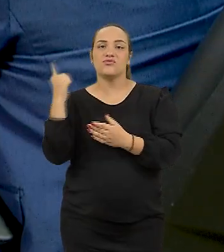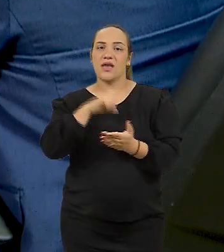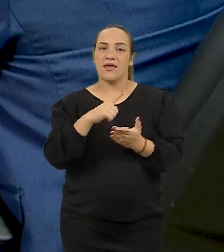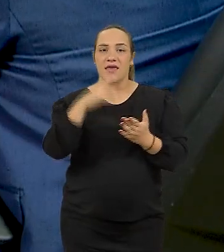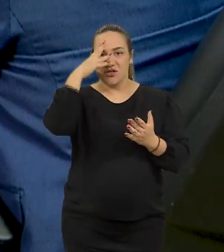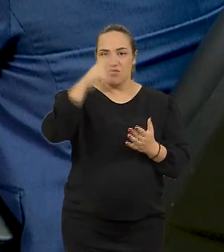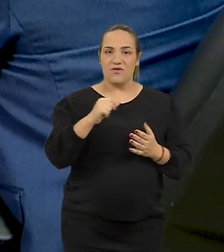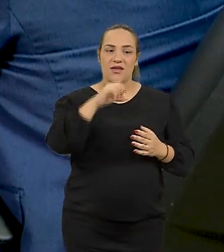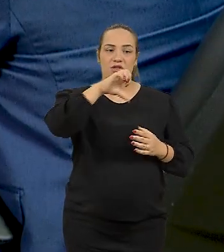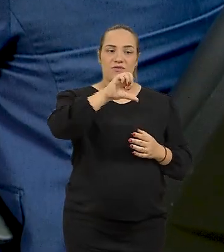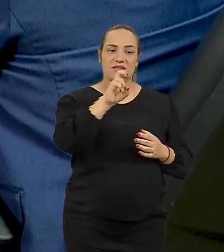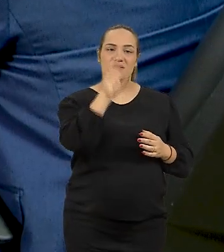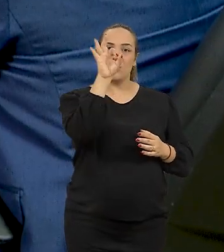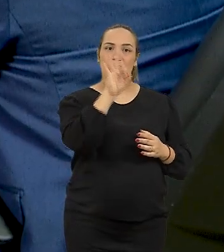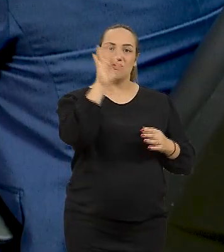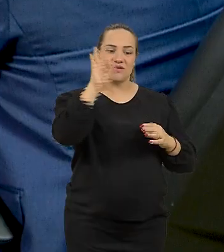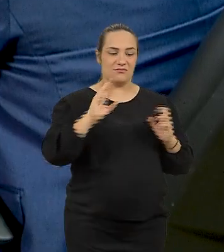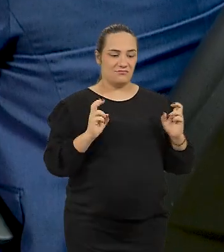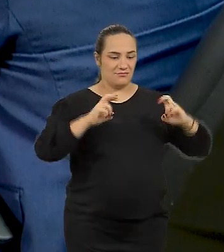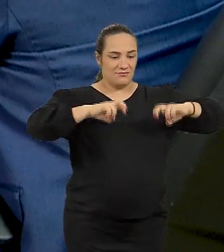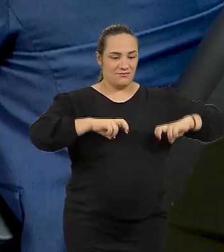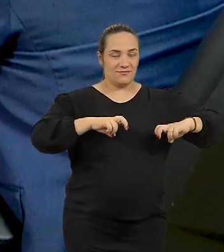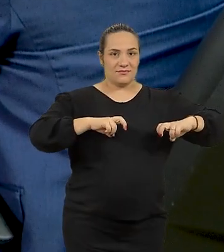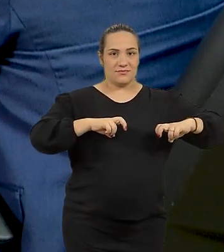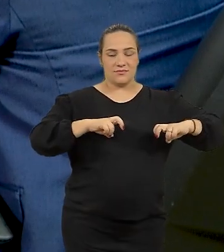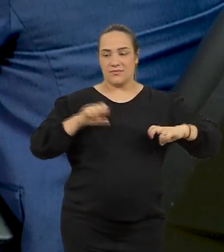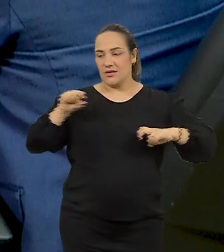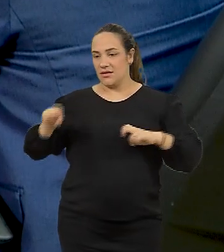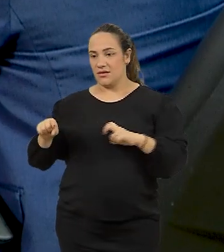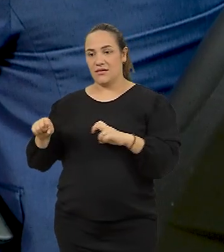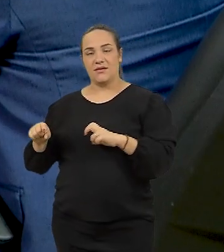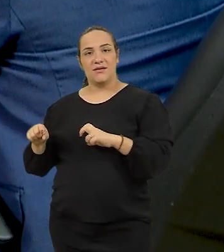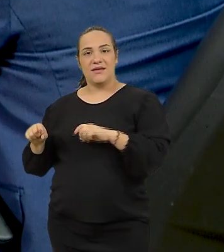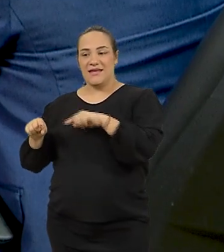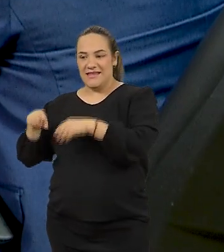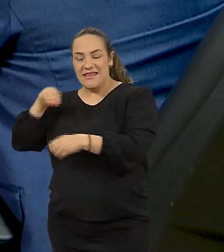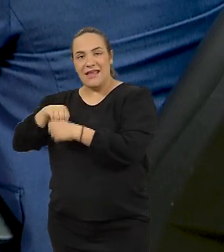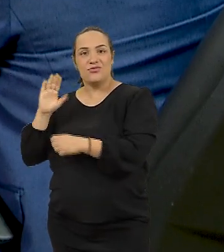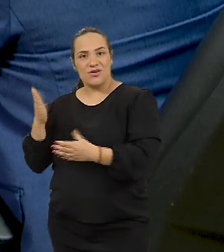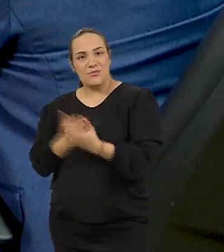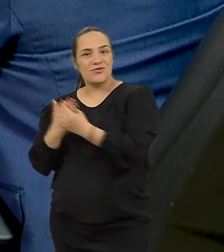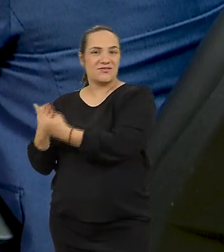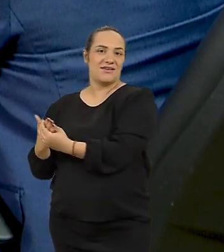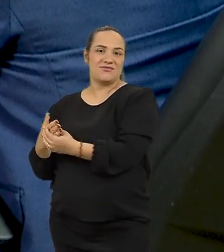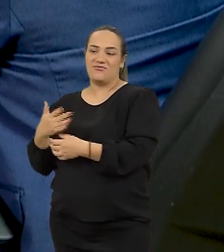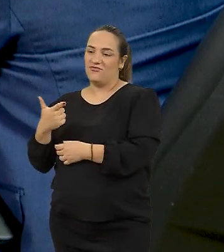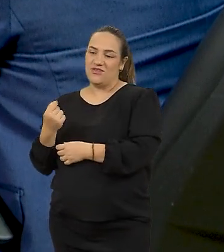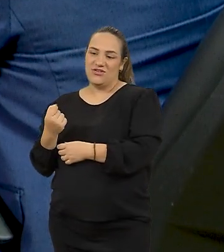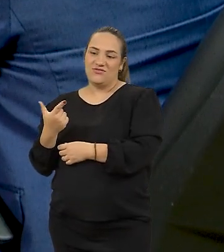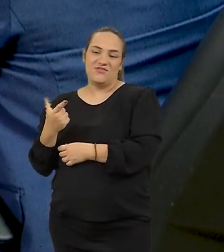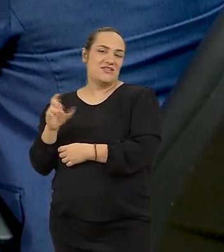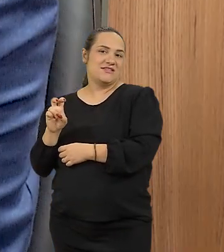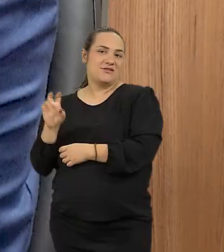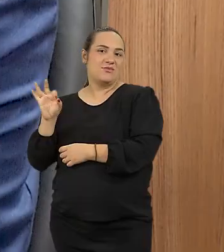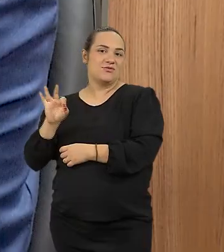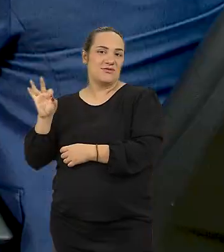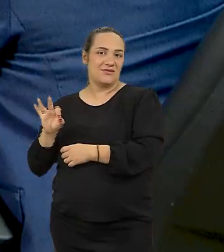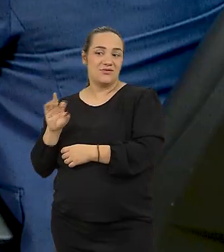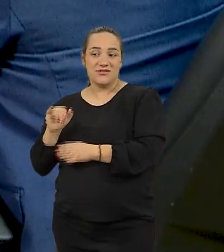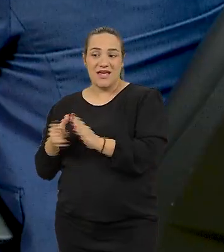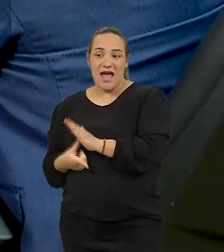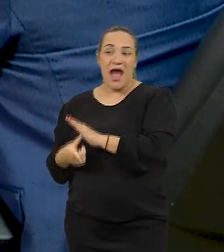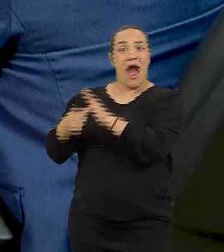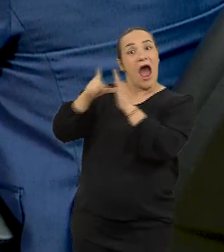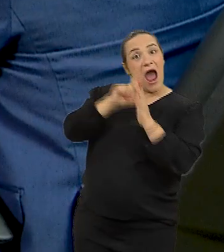95%. E sabe qual é o índice de acordo nas demandas judiciais? 25%.